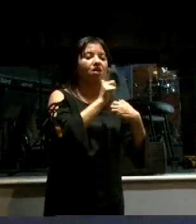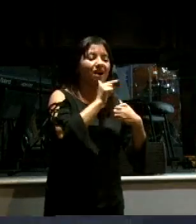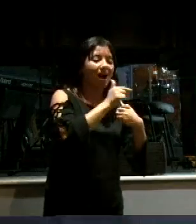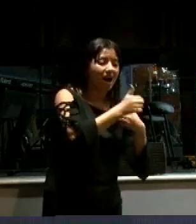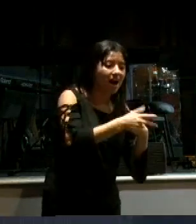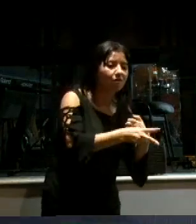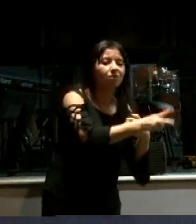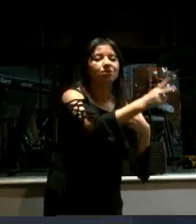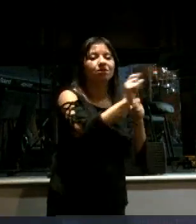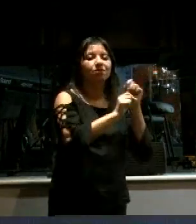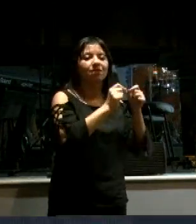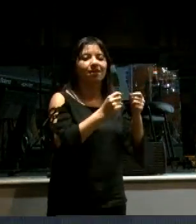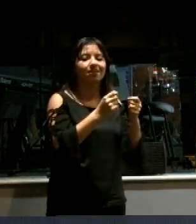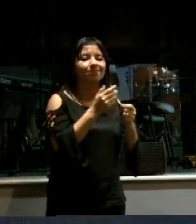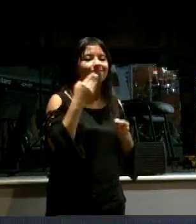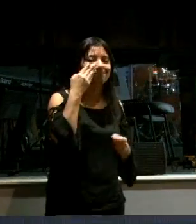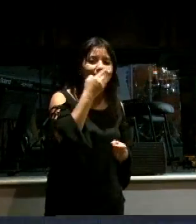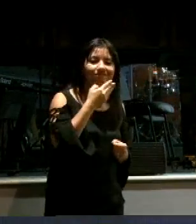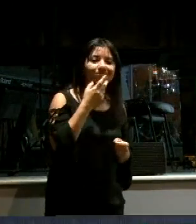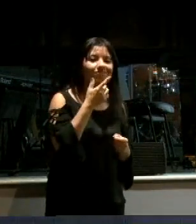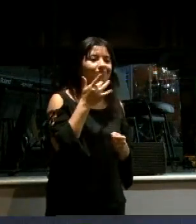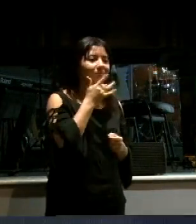Mas não é um prato de sal.